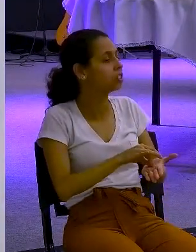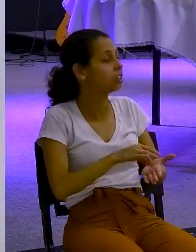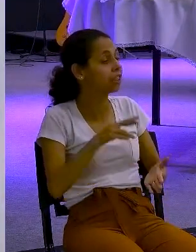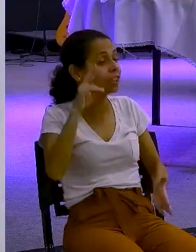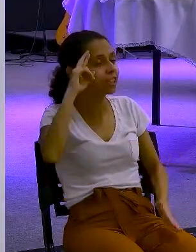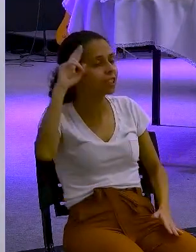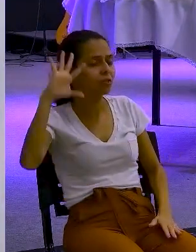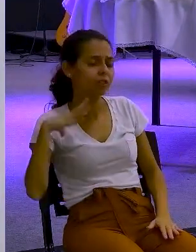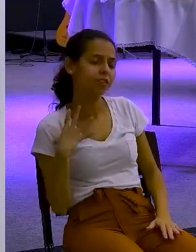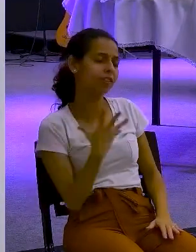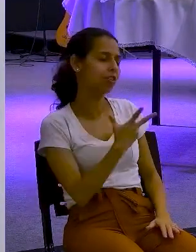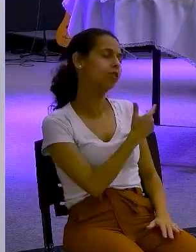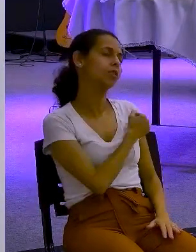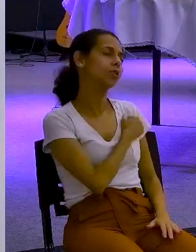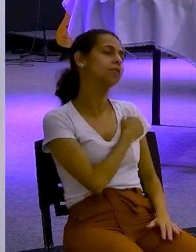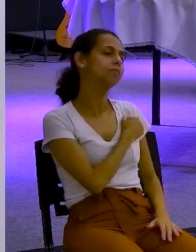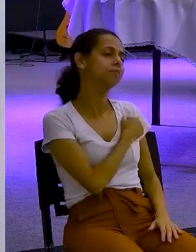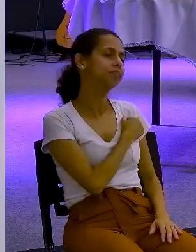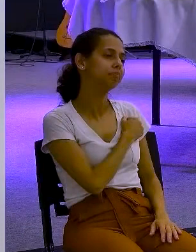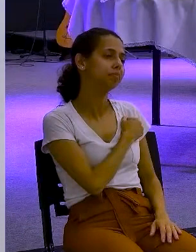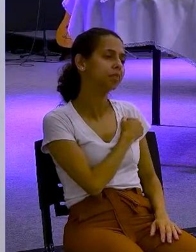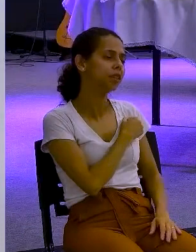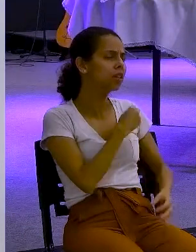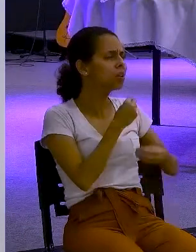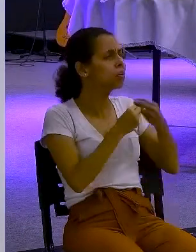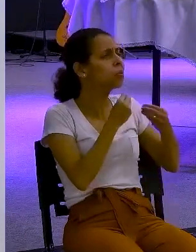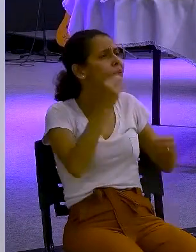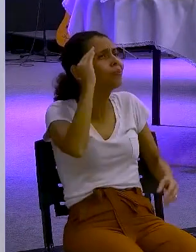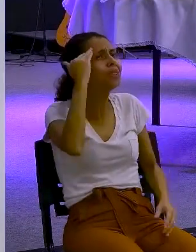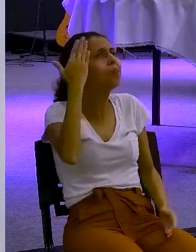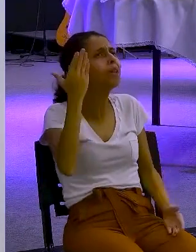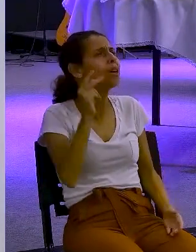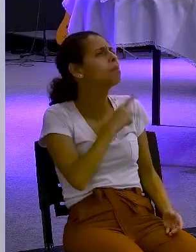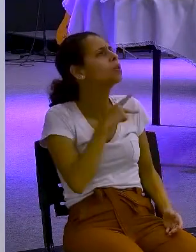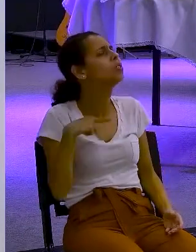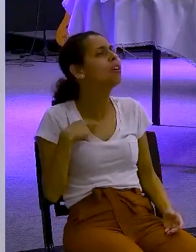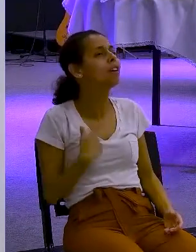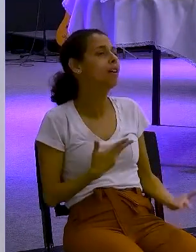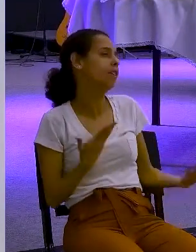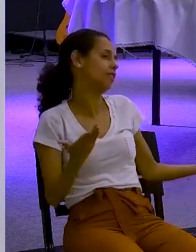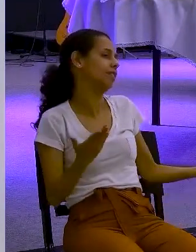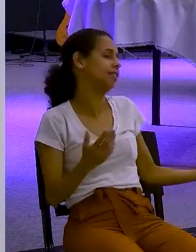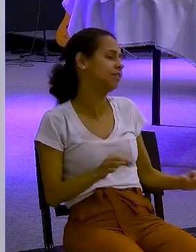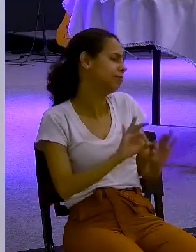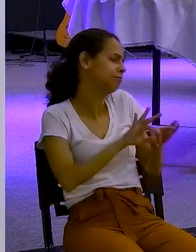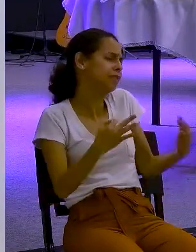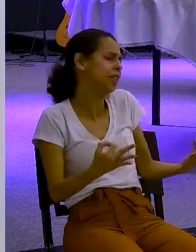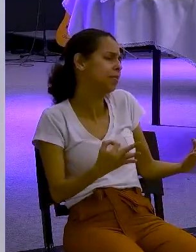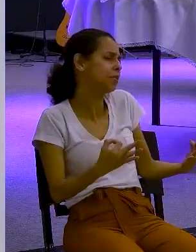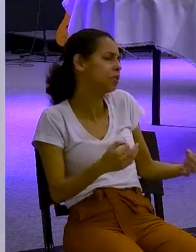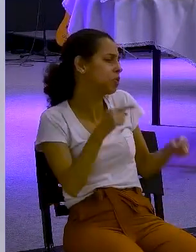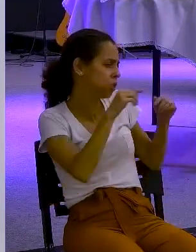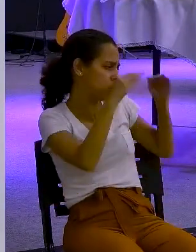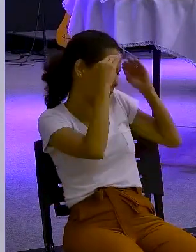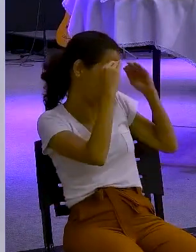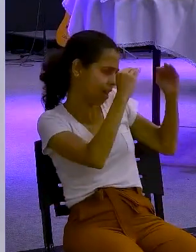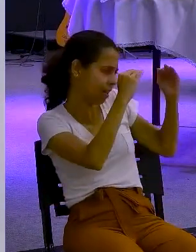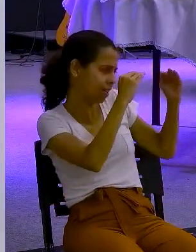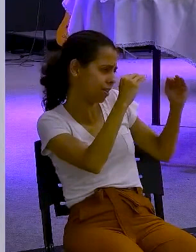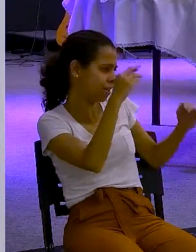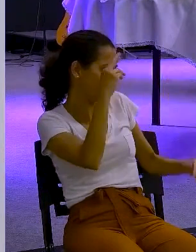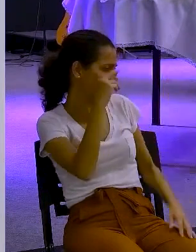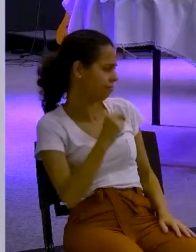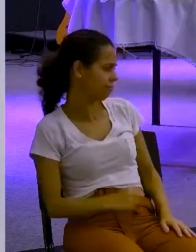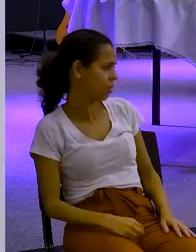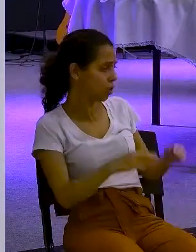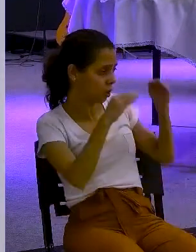Senhor e Salvador. Como é que eu vou saber disso, pastor? Simples. Quem você obedece? Se você obedece aquilo que Jesus diz,